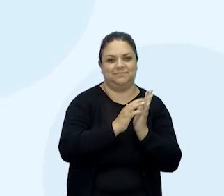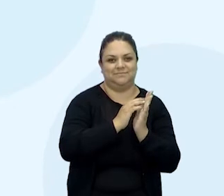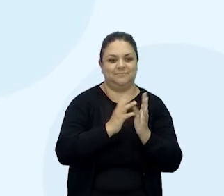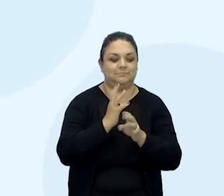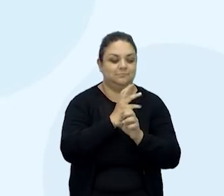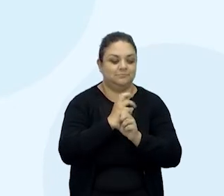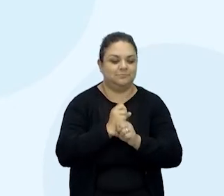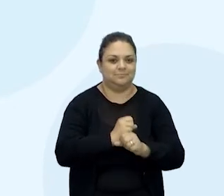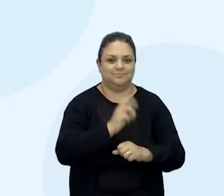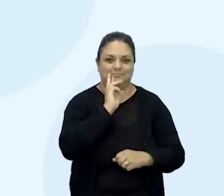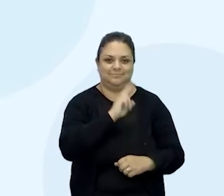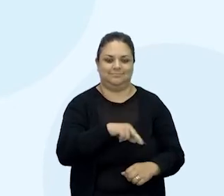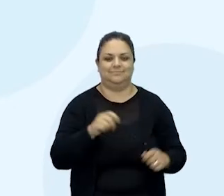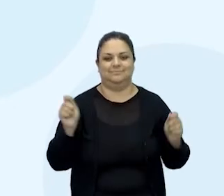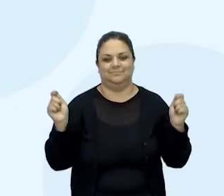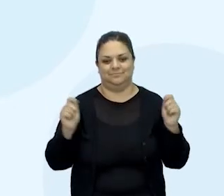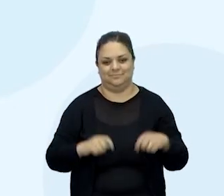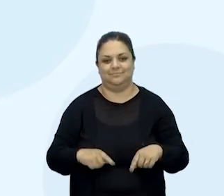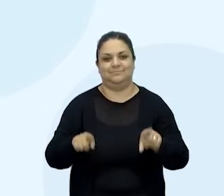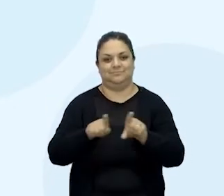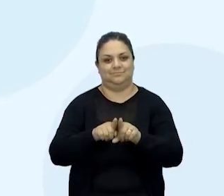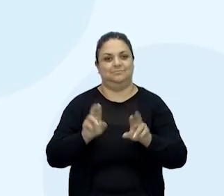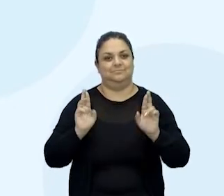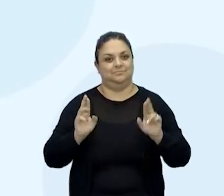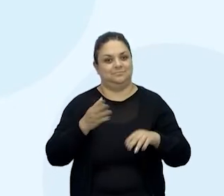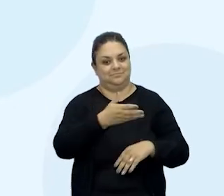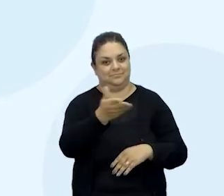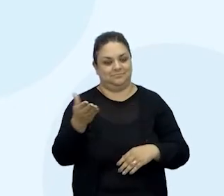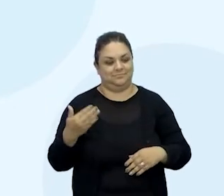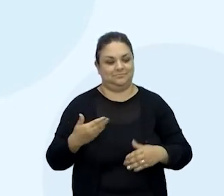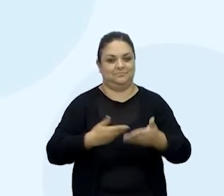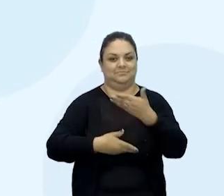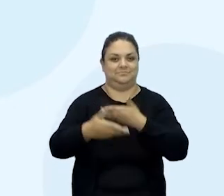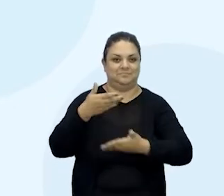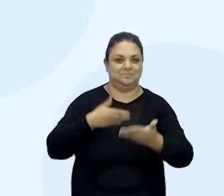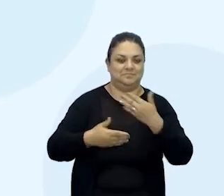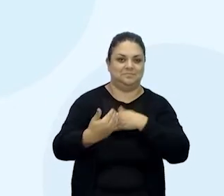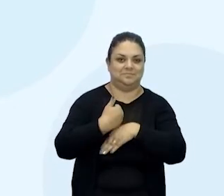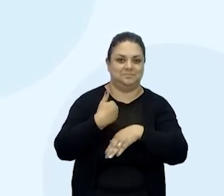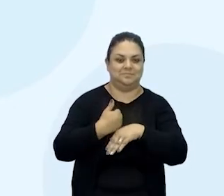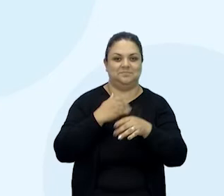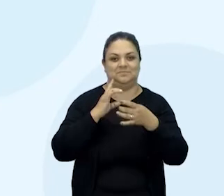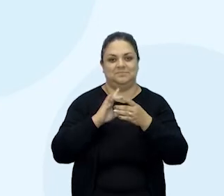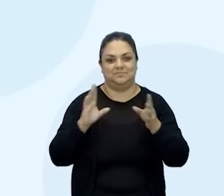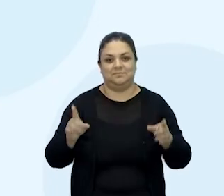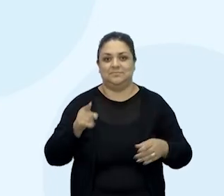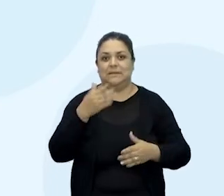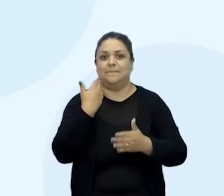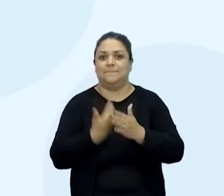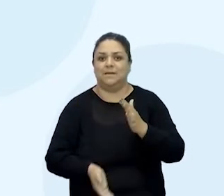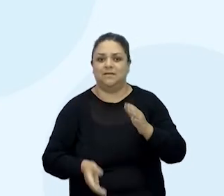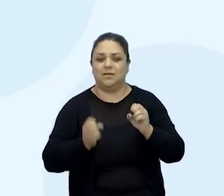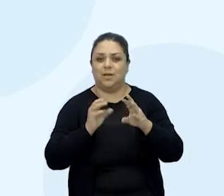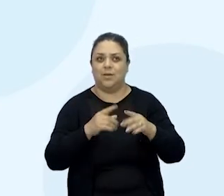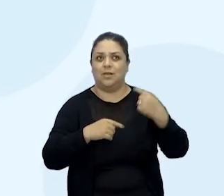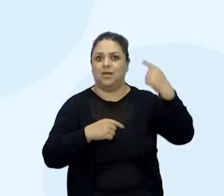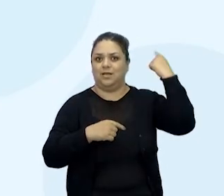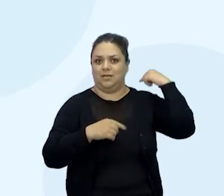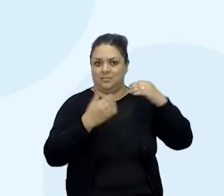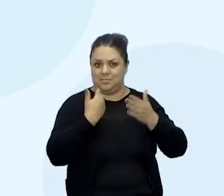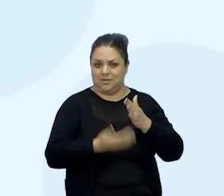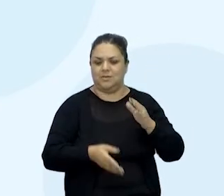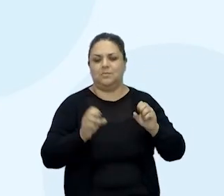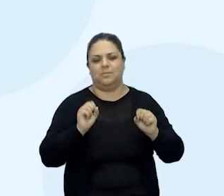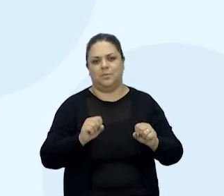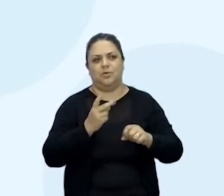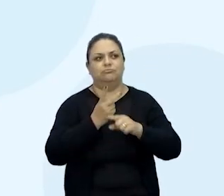Também conto com a colaboração e interação de vocês. E caso vocês tenham perdido alguma aula, é só entrar lá no